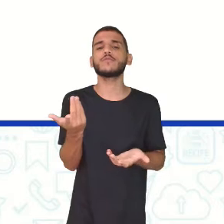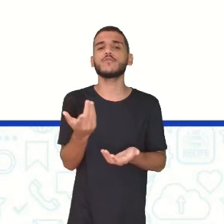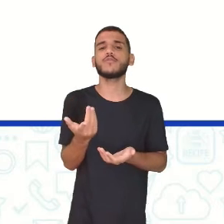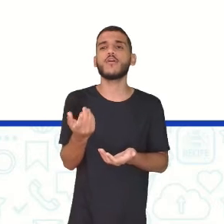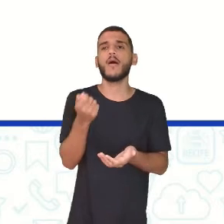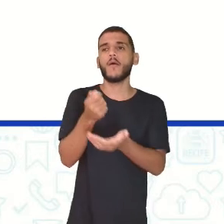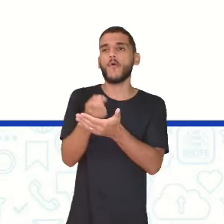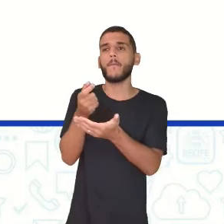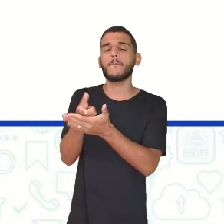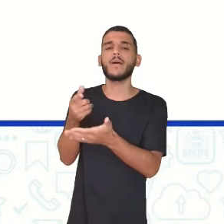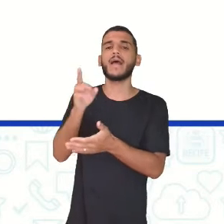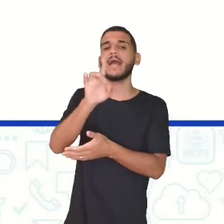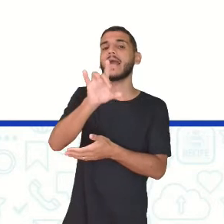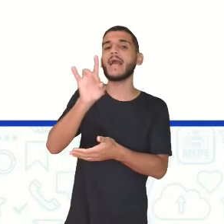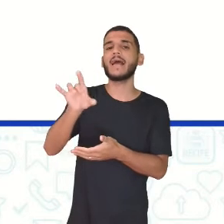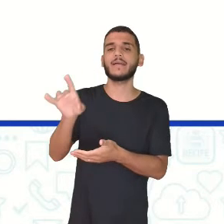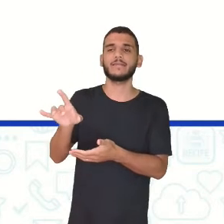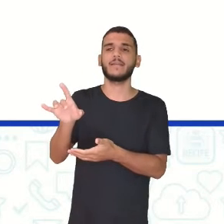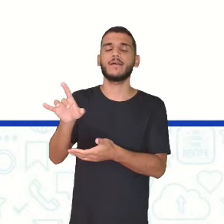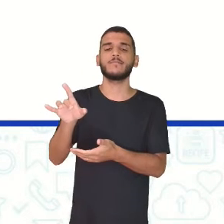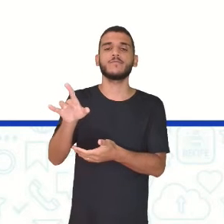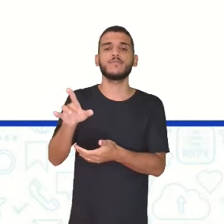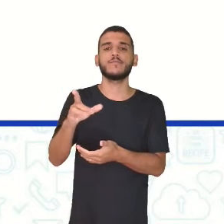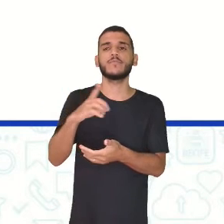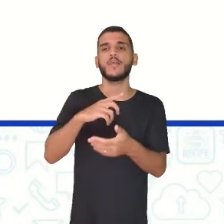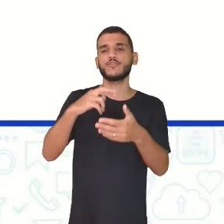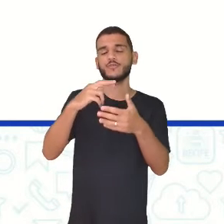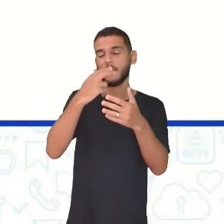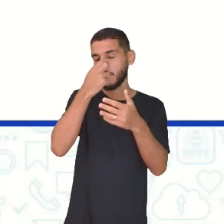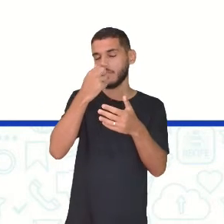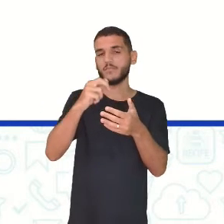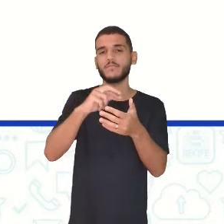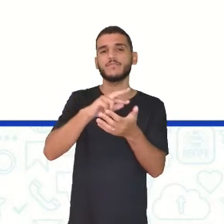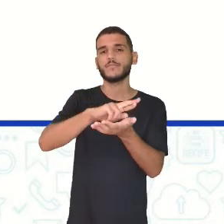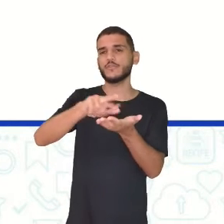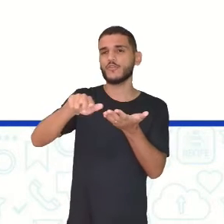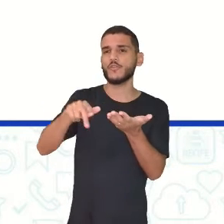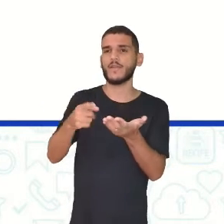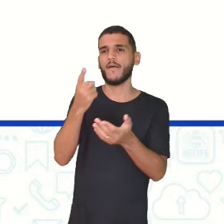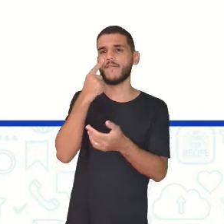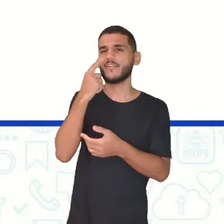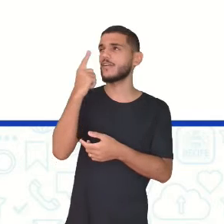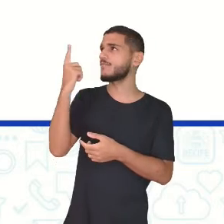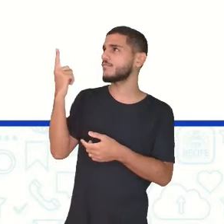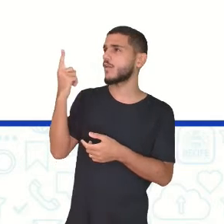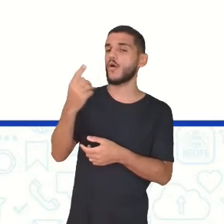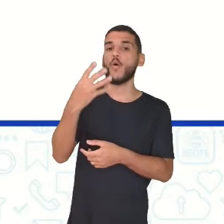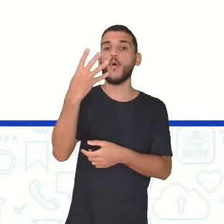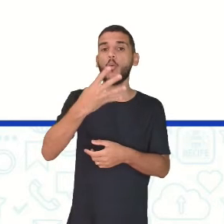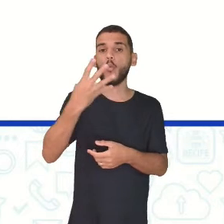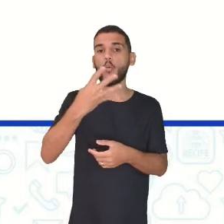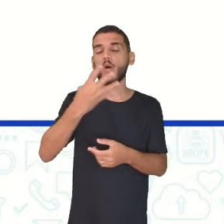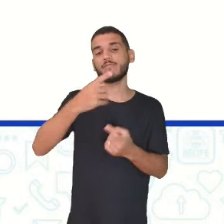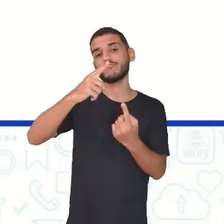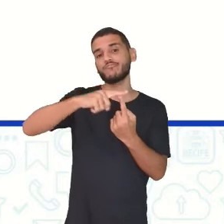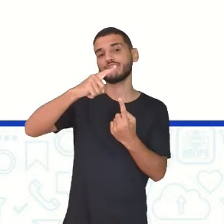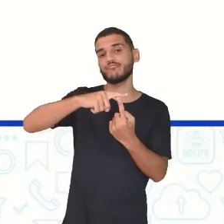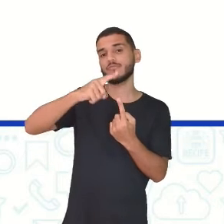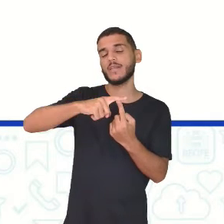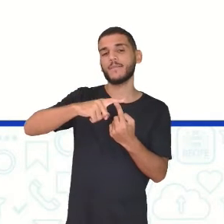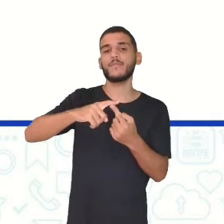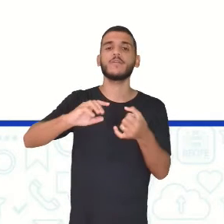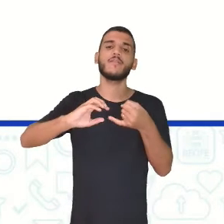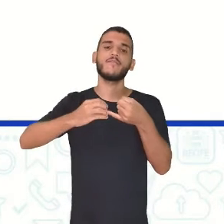itens a seguir, certo? Então eu tenho aí, ó, 4 itens, são 4 tipos de feijão,